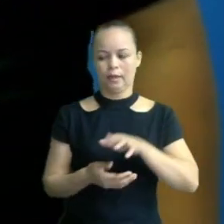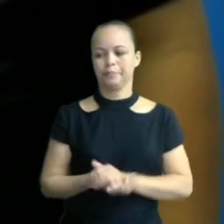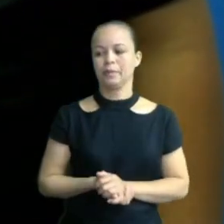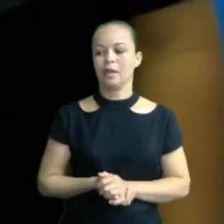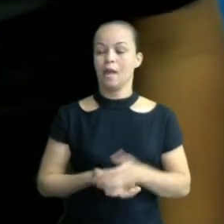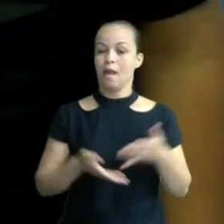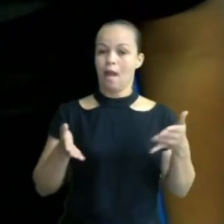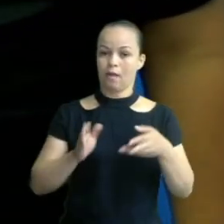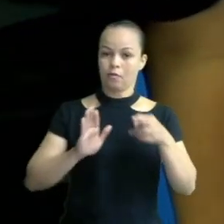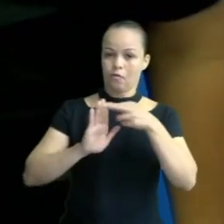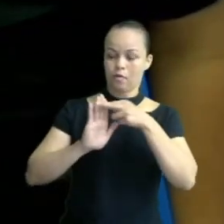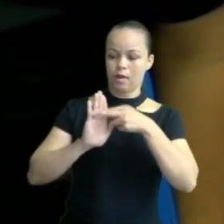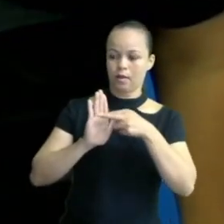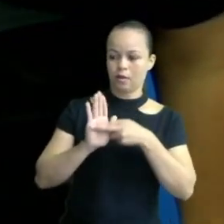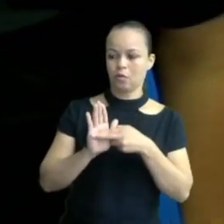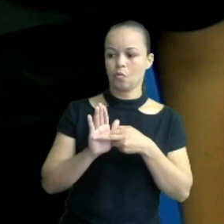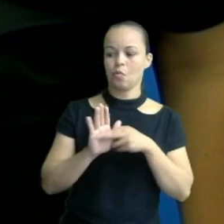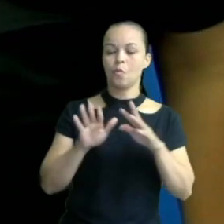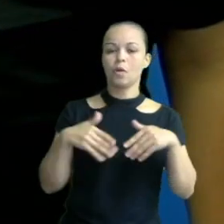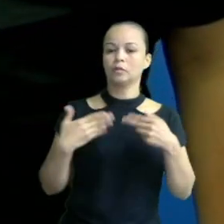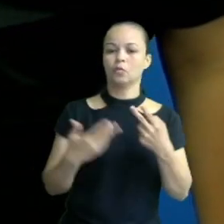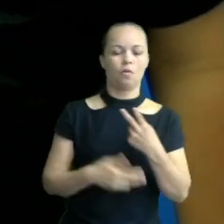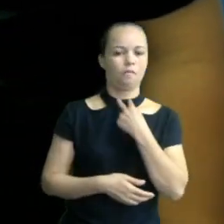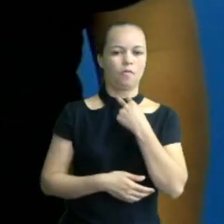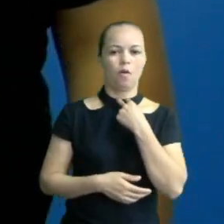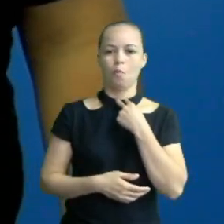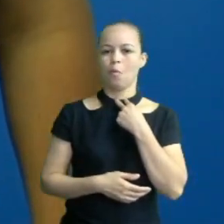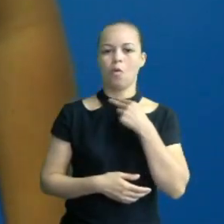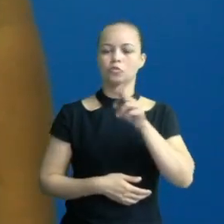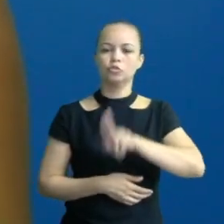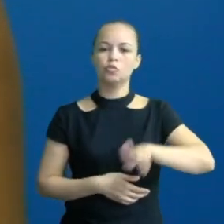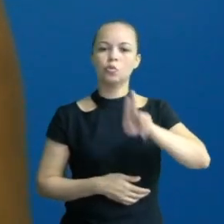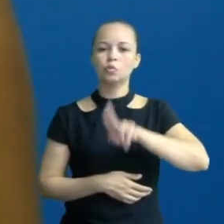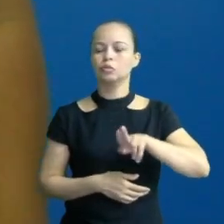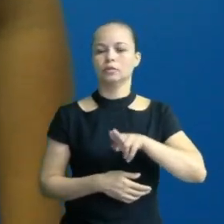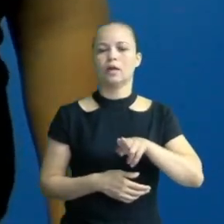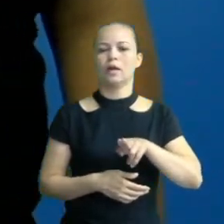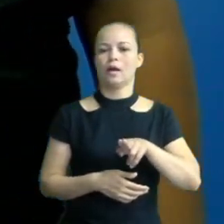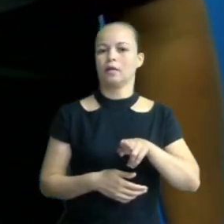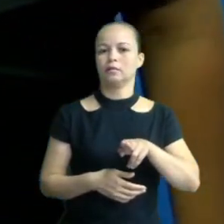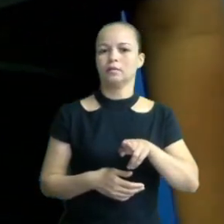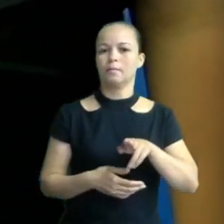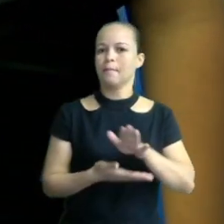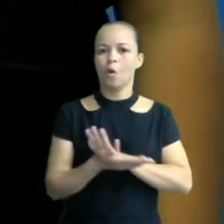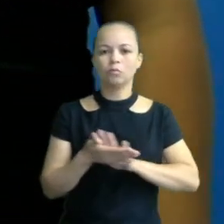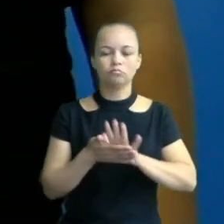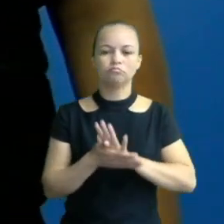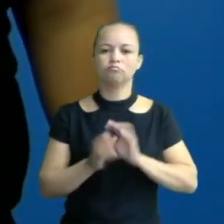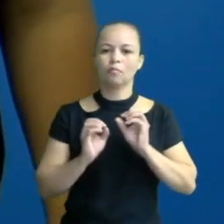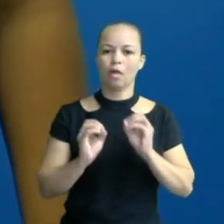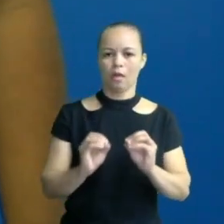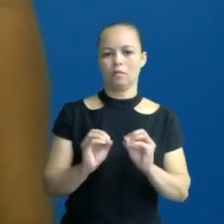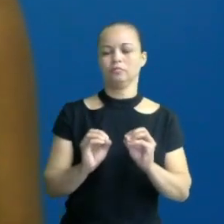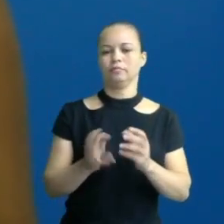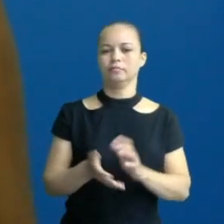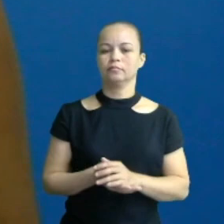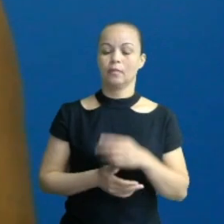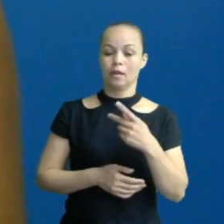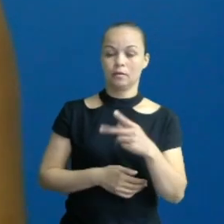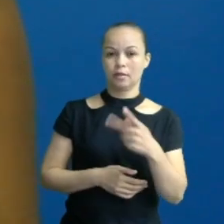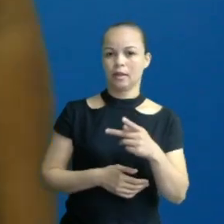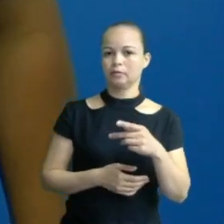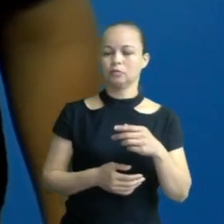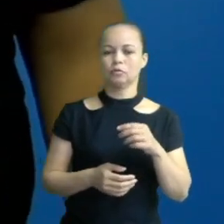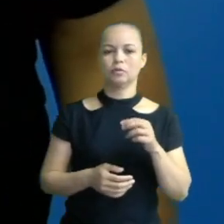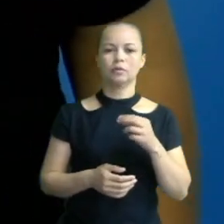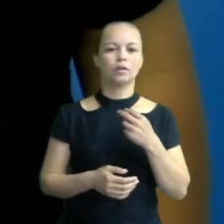de quando a gente não pode utilizar de maneira nenhuma, tá bom? Nesses casos, a gente não